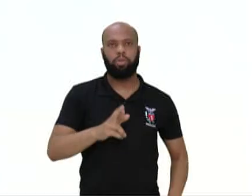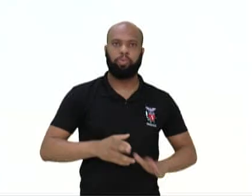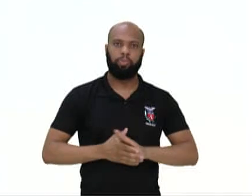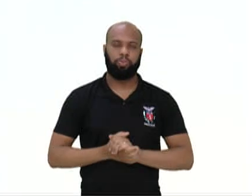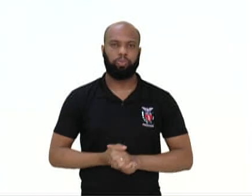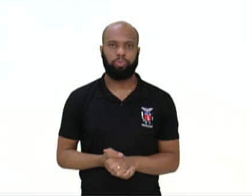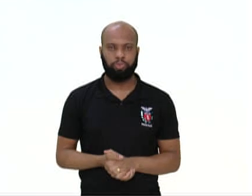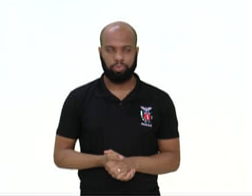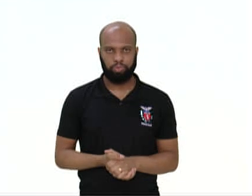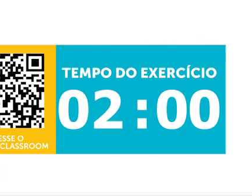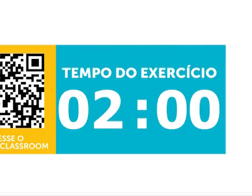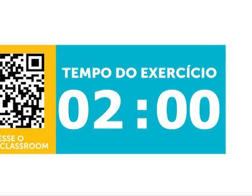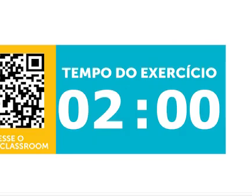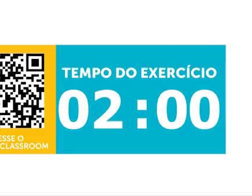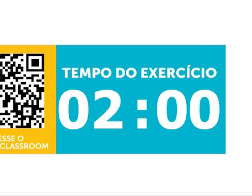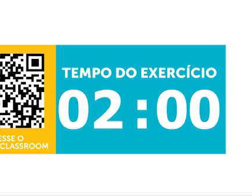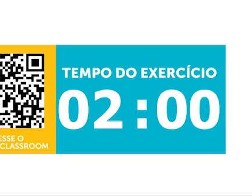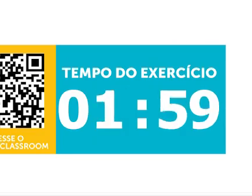a resposta correta, ok?